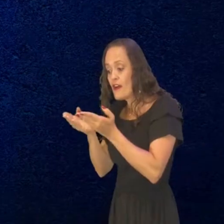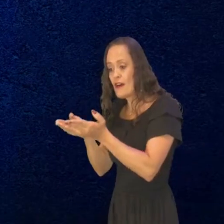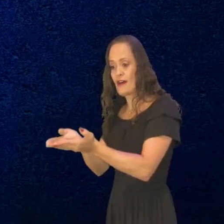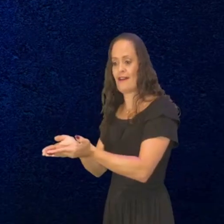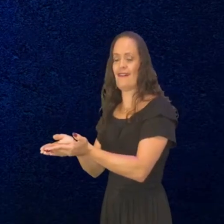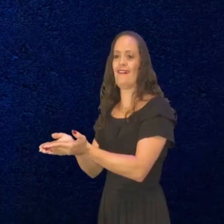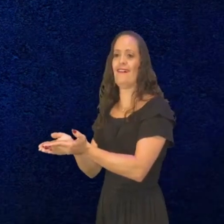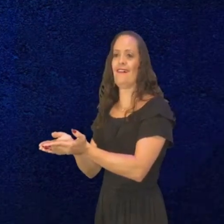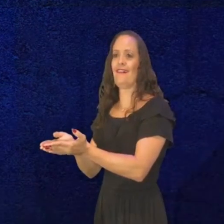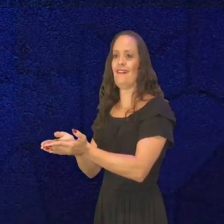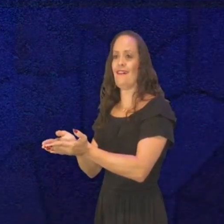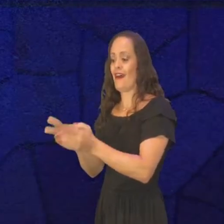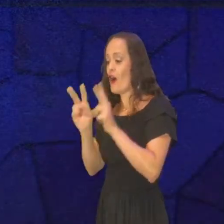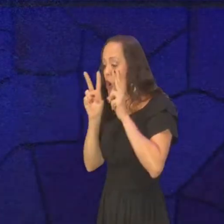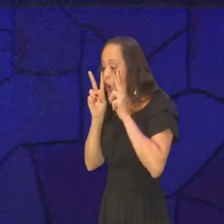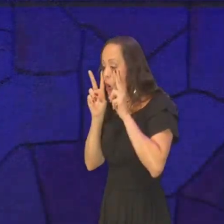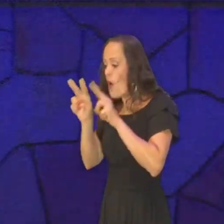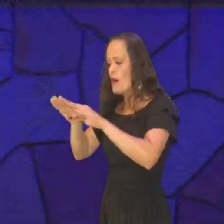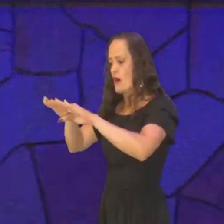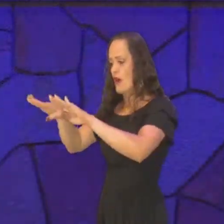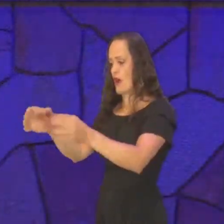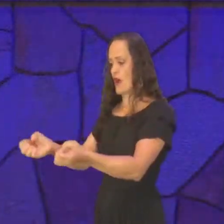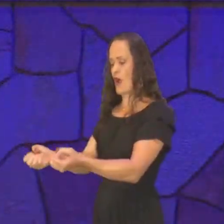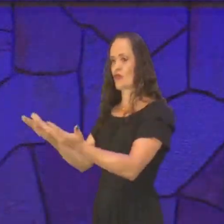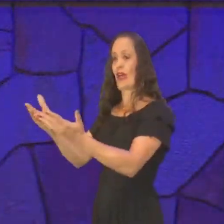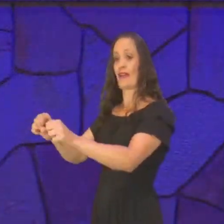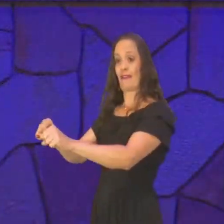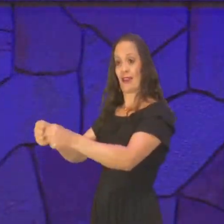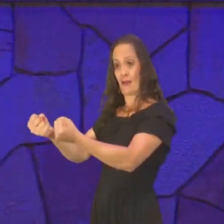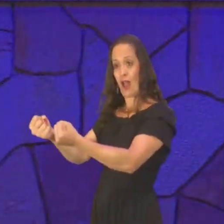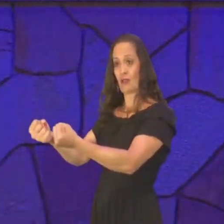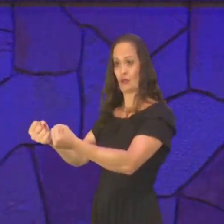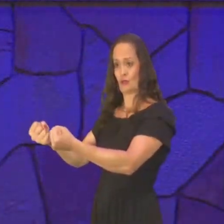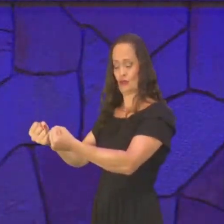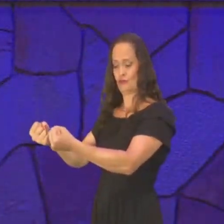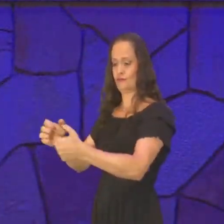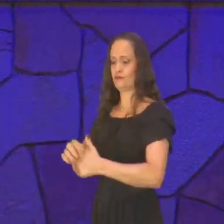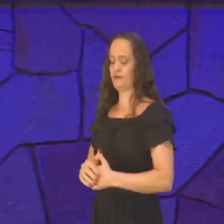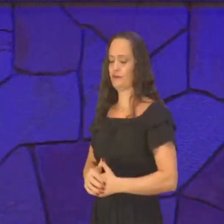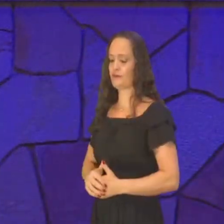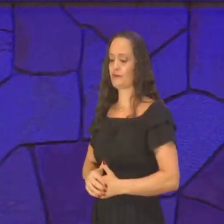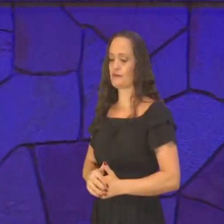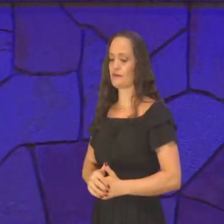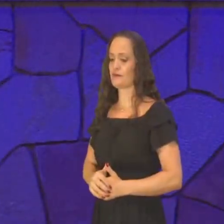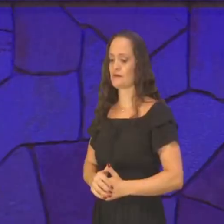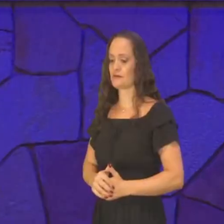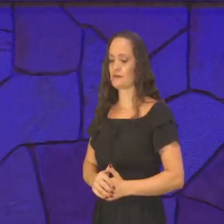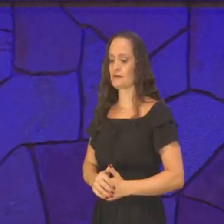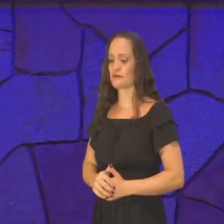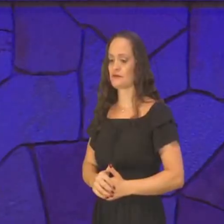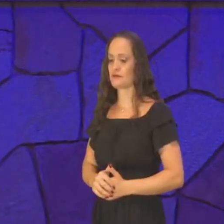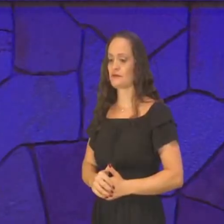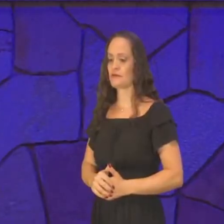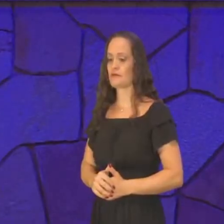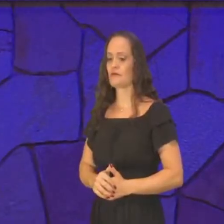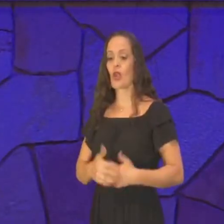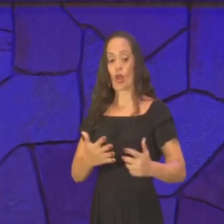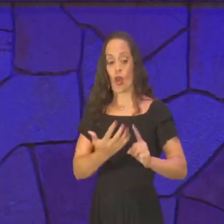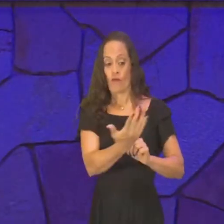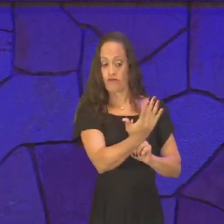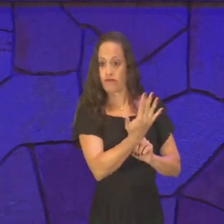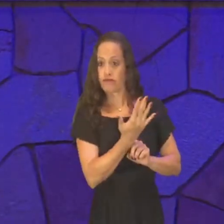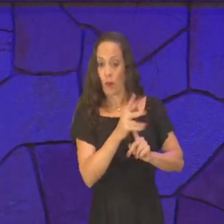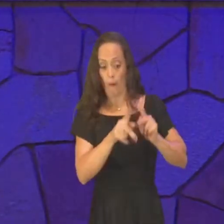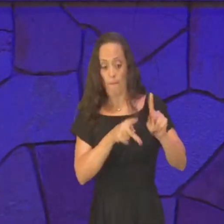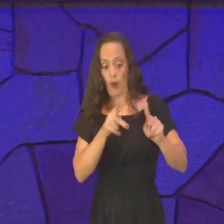a encarar aquele altar, o altar que estava quebrado. E a partir daquele momento em que o povo olhasse para